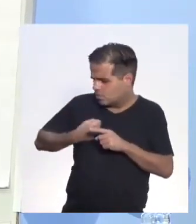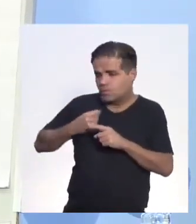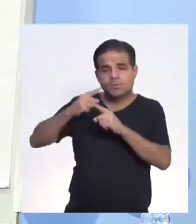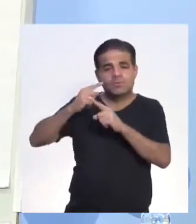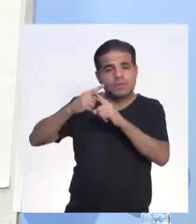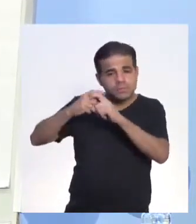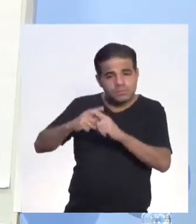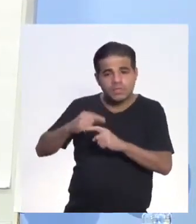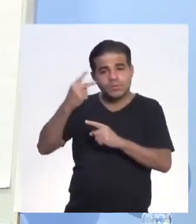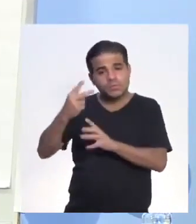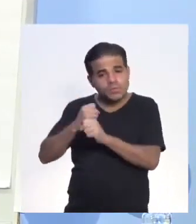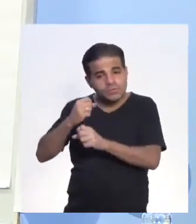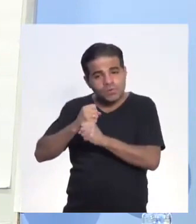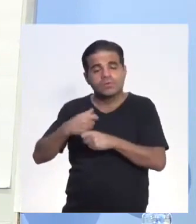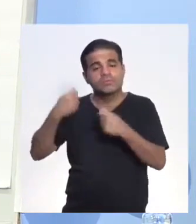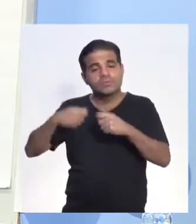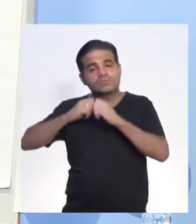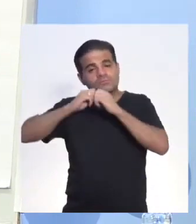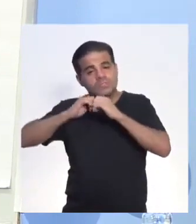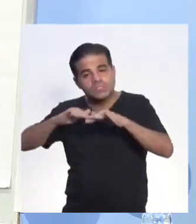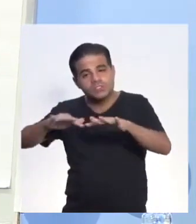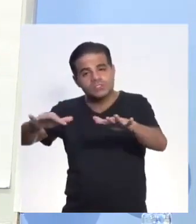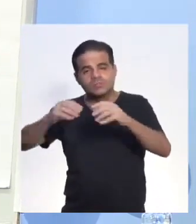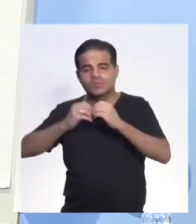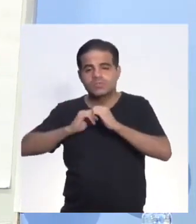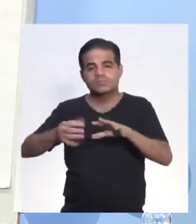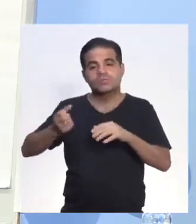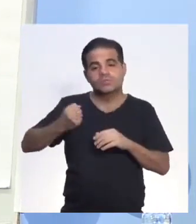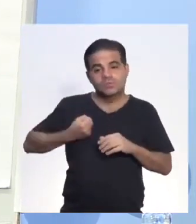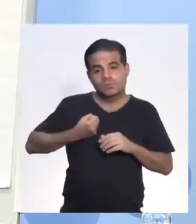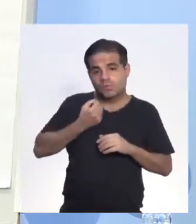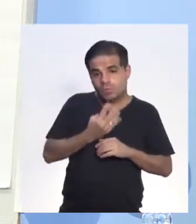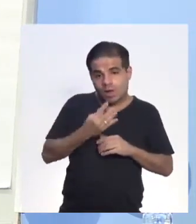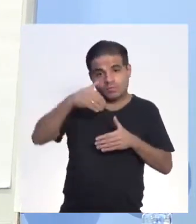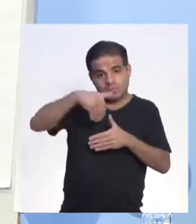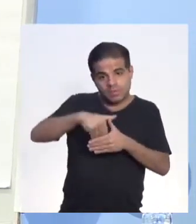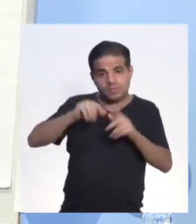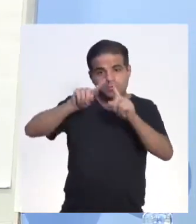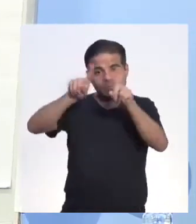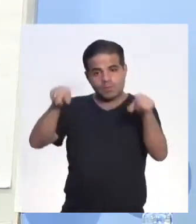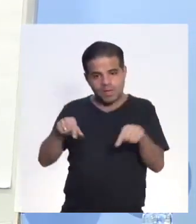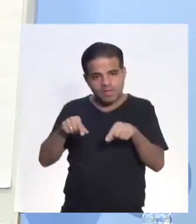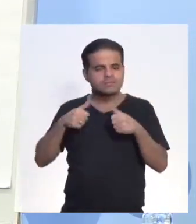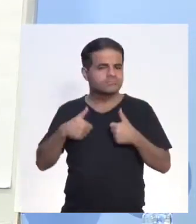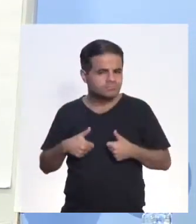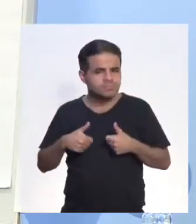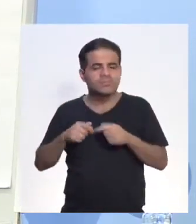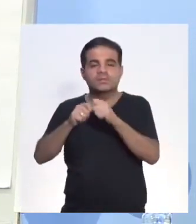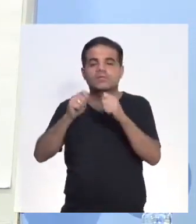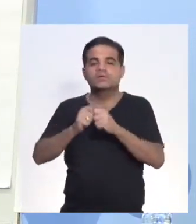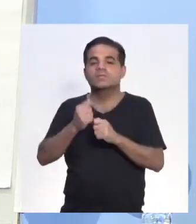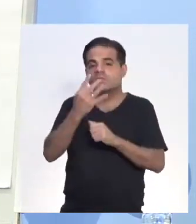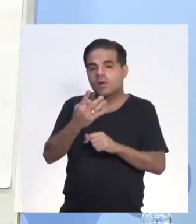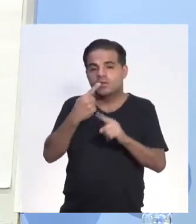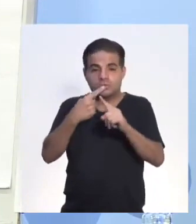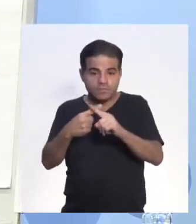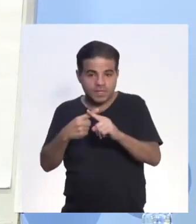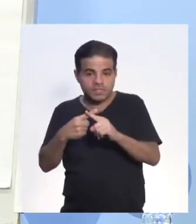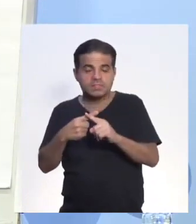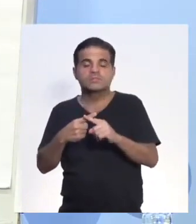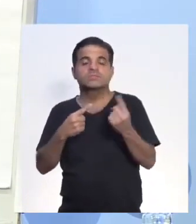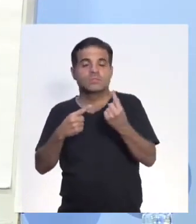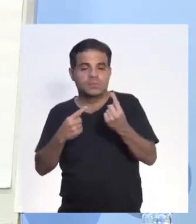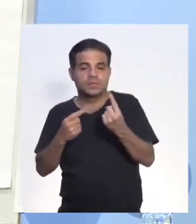duas continhas. Então, eu vou ter que distribuir esse número 4 para dentro do parênteses. Tudo bem? Eu vou fazer 4 vezes o primeiro